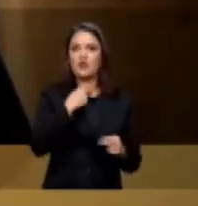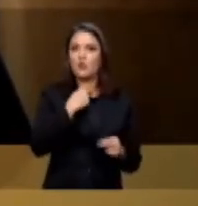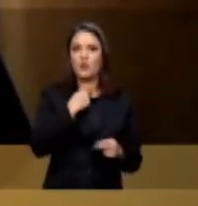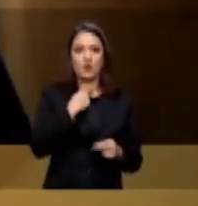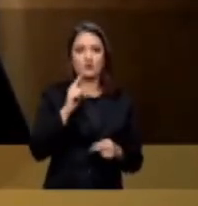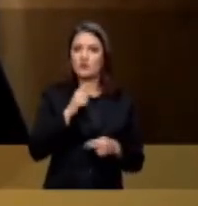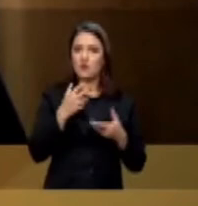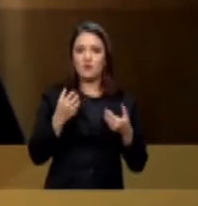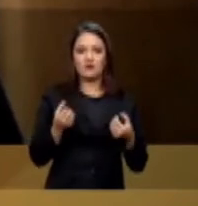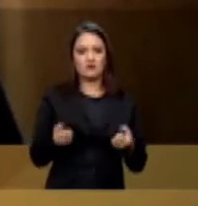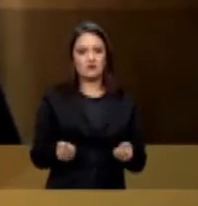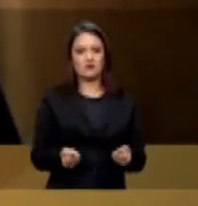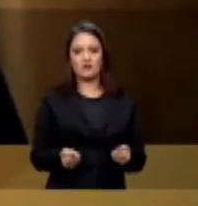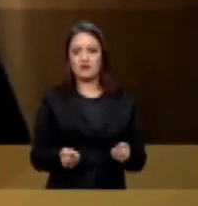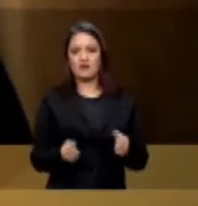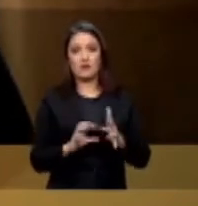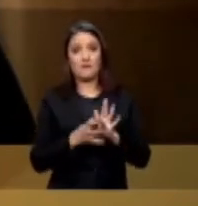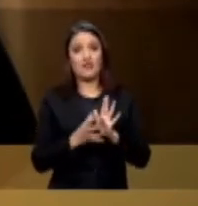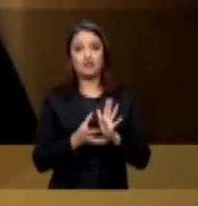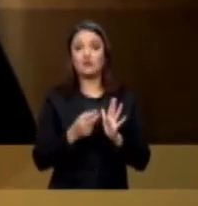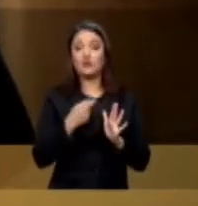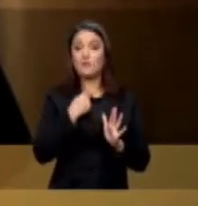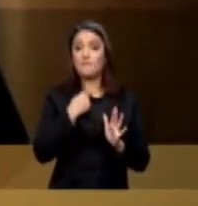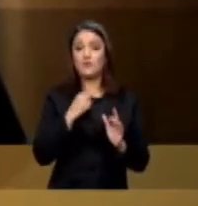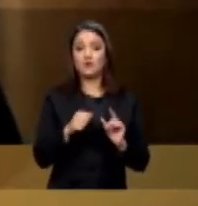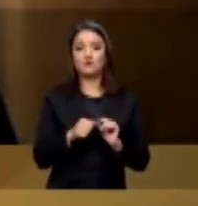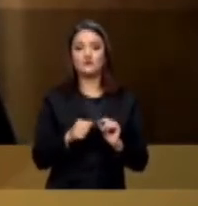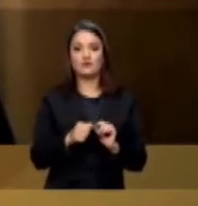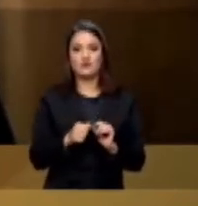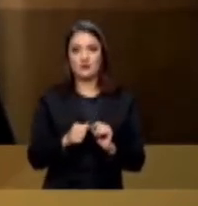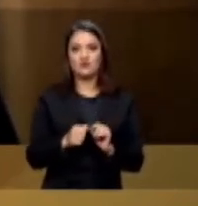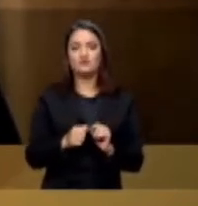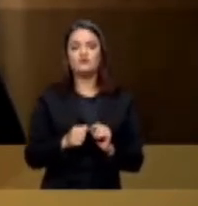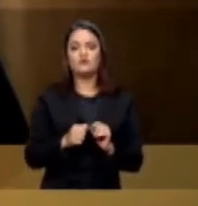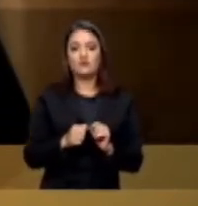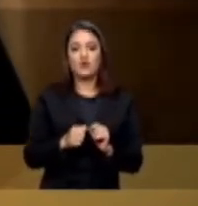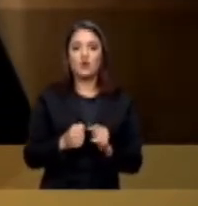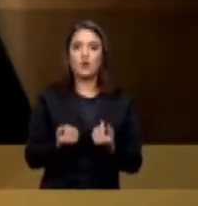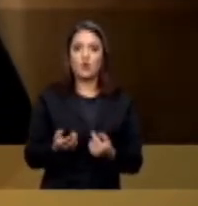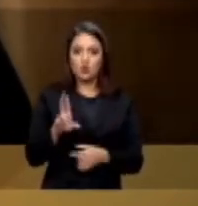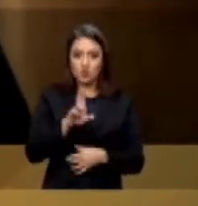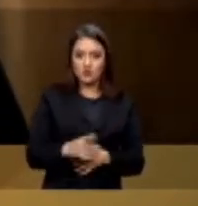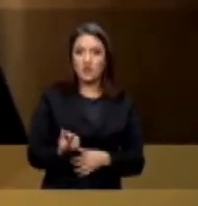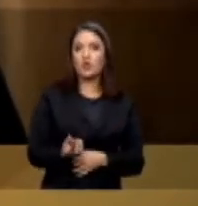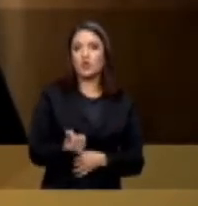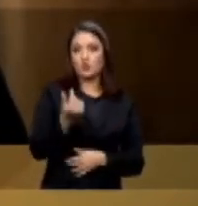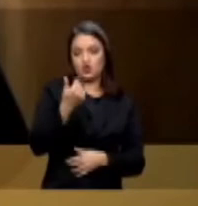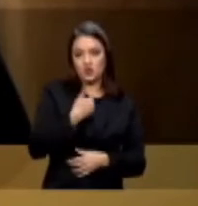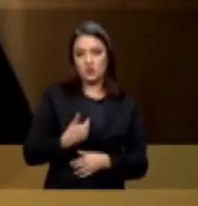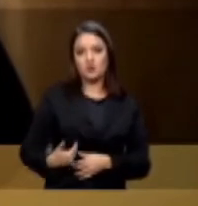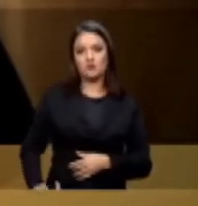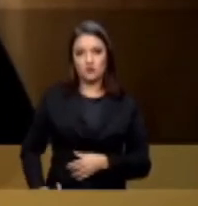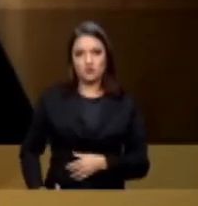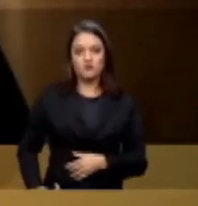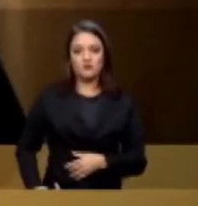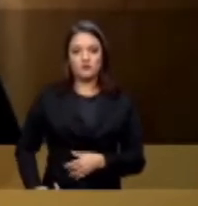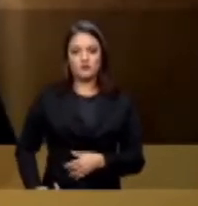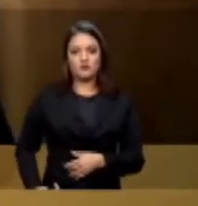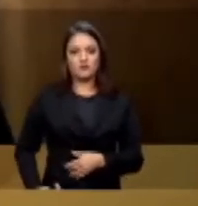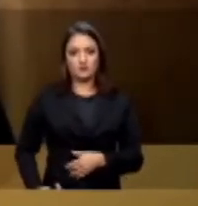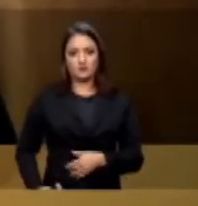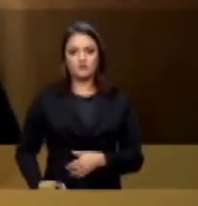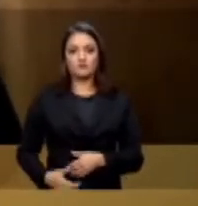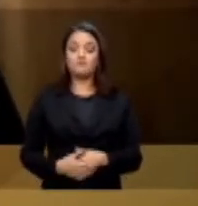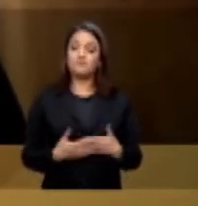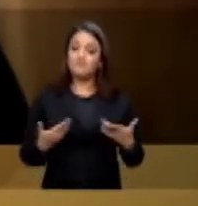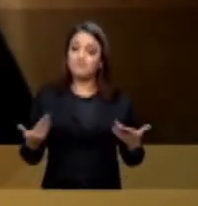inaceitáveis de serem feitas por partidos políticos com recursos públicos do fundo partidário. Então,